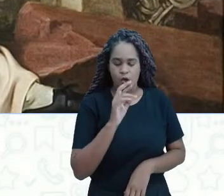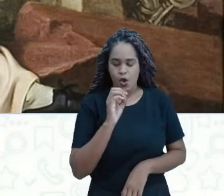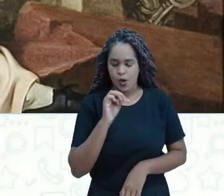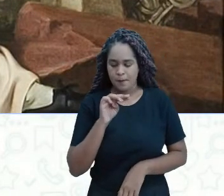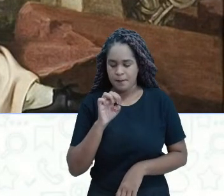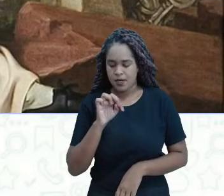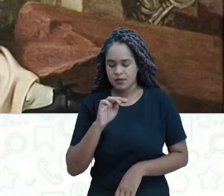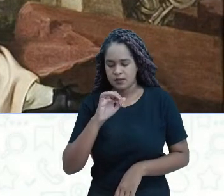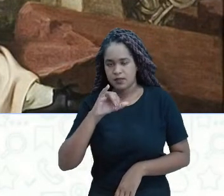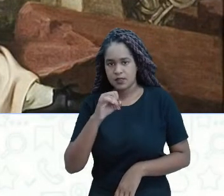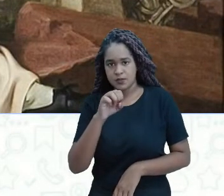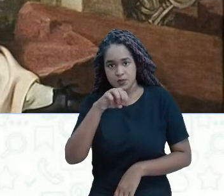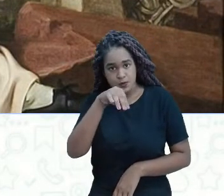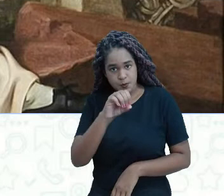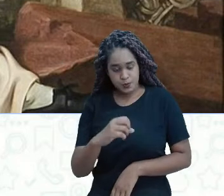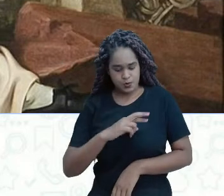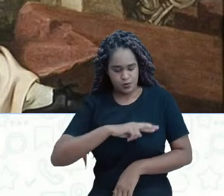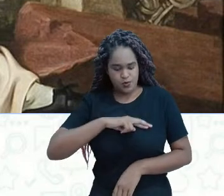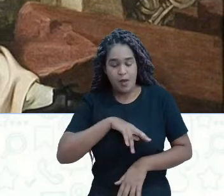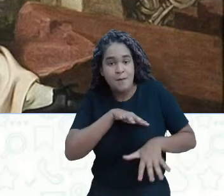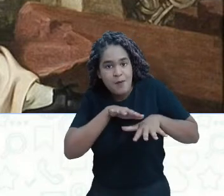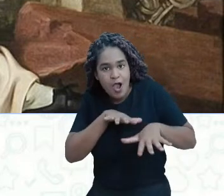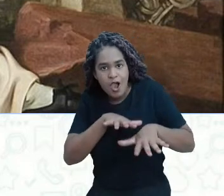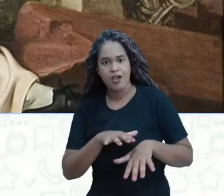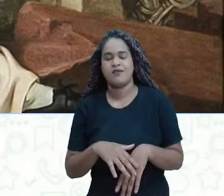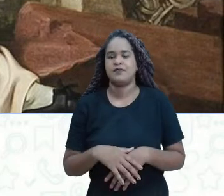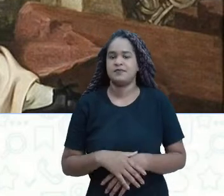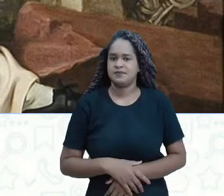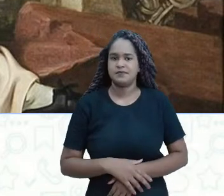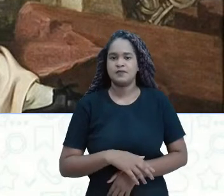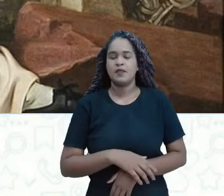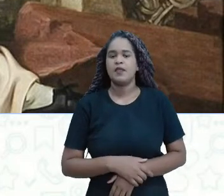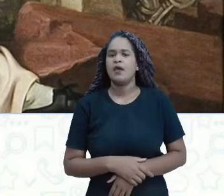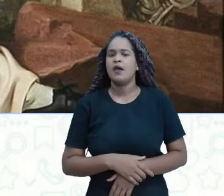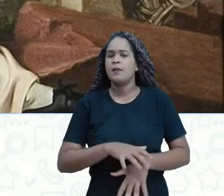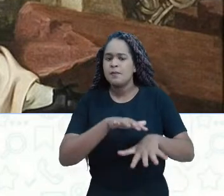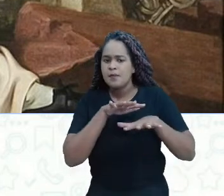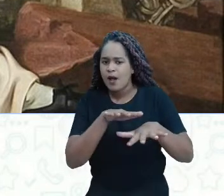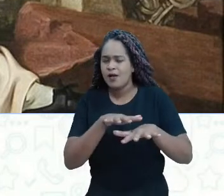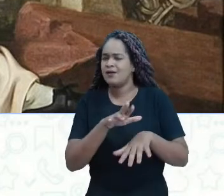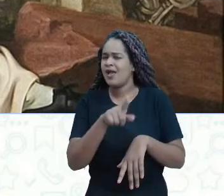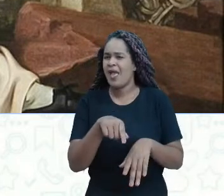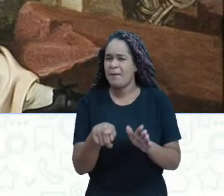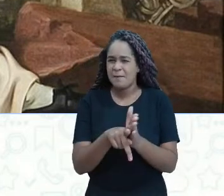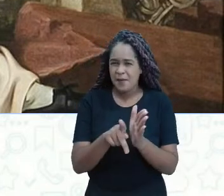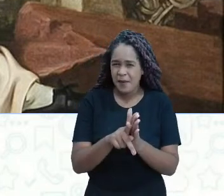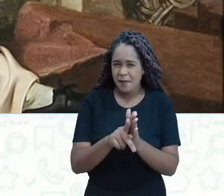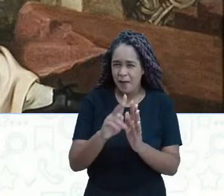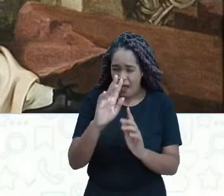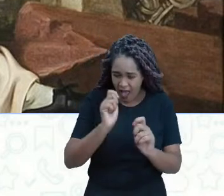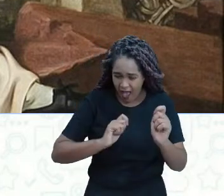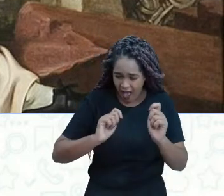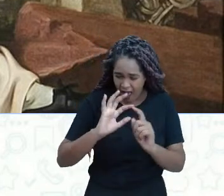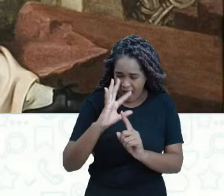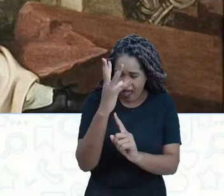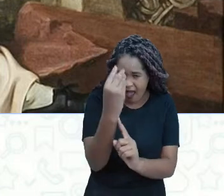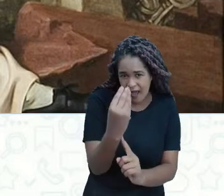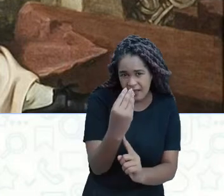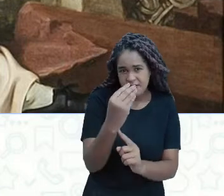é um movimento, ele não é ainda arte moderna, mas ele é, assim, digamos, aquele movimento artístico